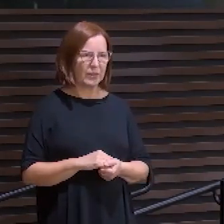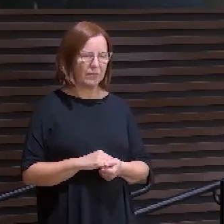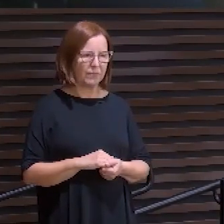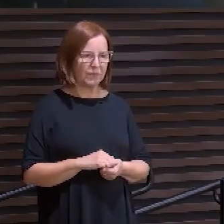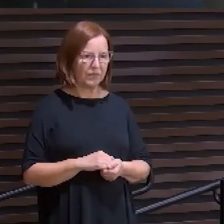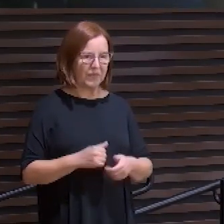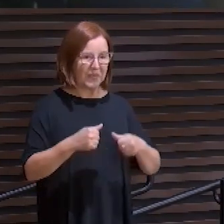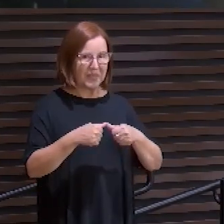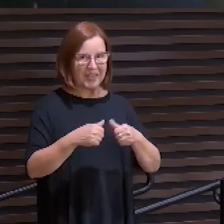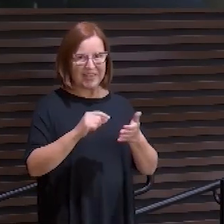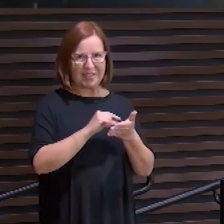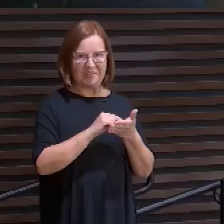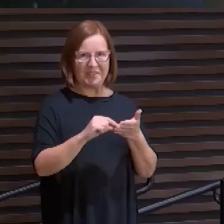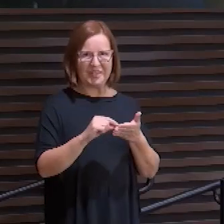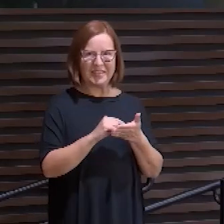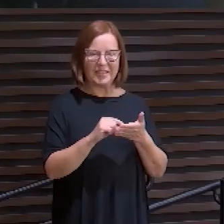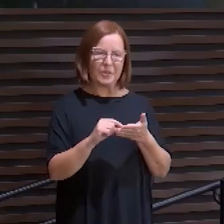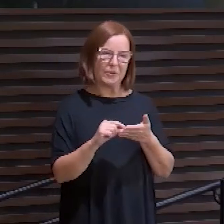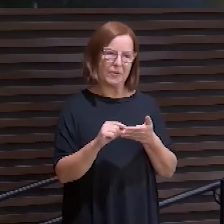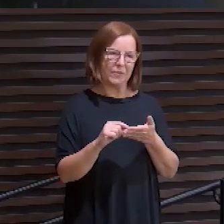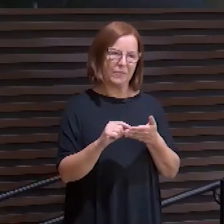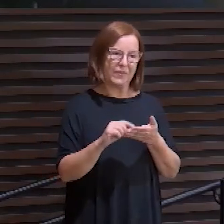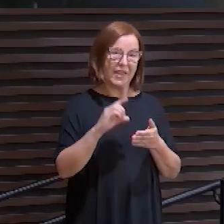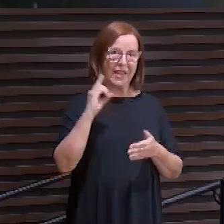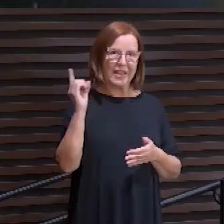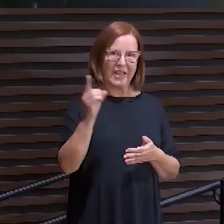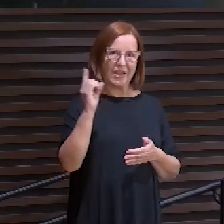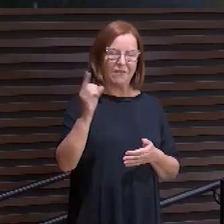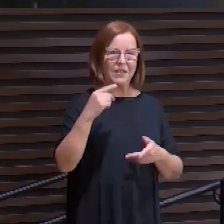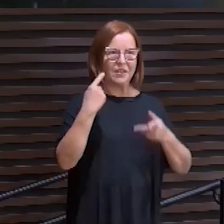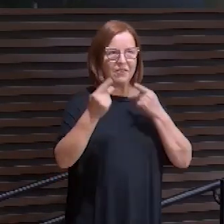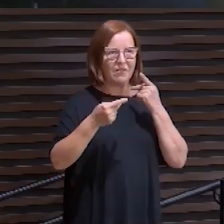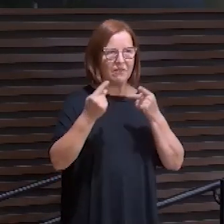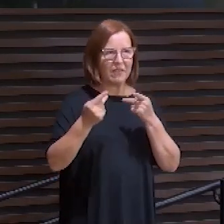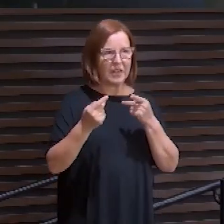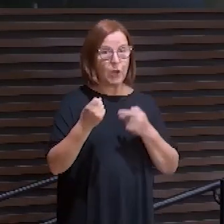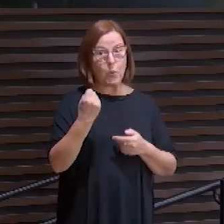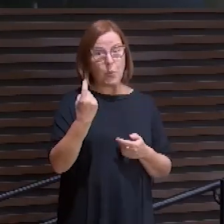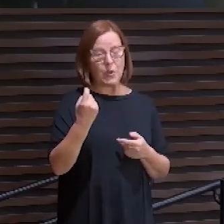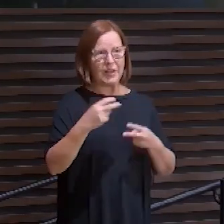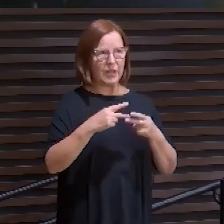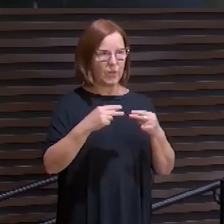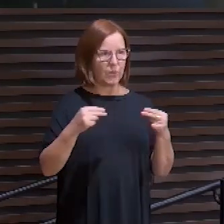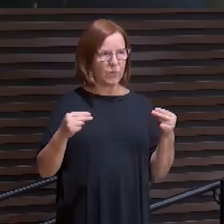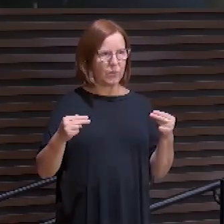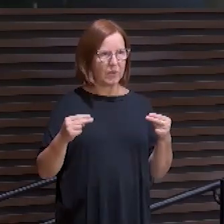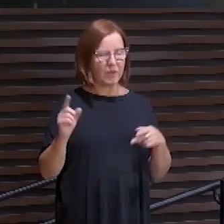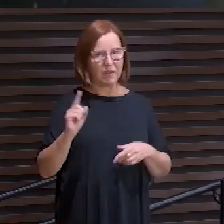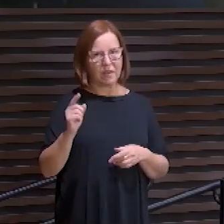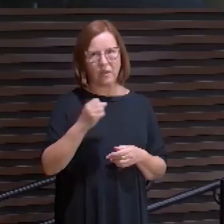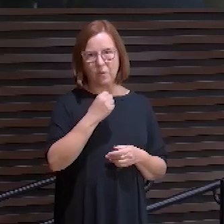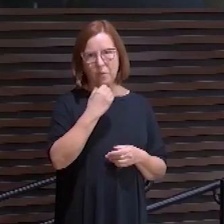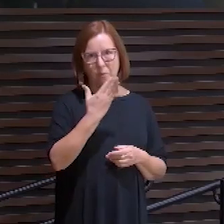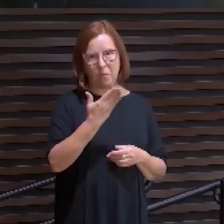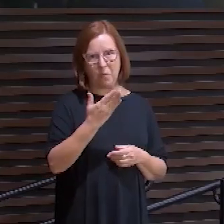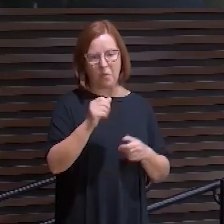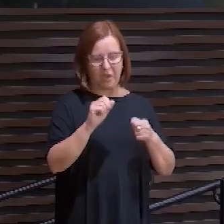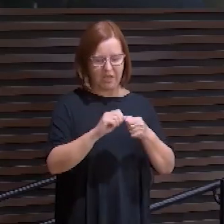Nesse versículo, Davi fala da única coisa que não era boa na